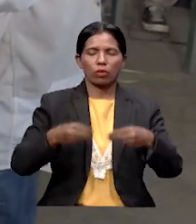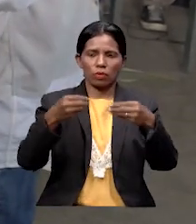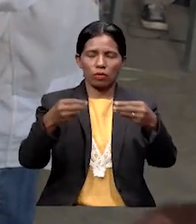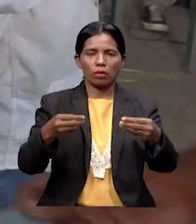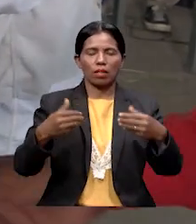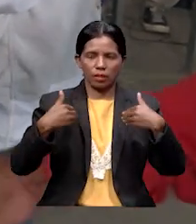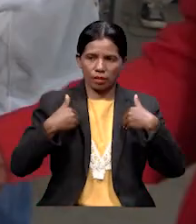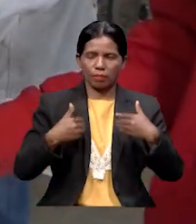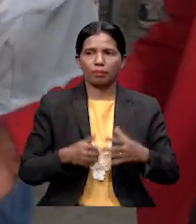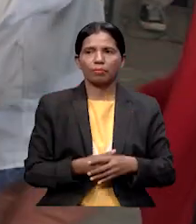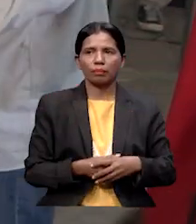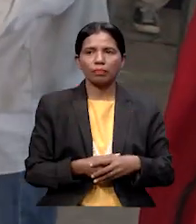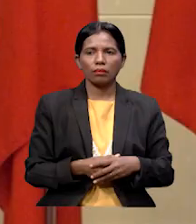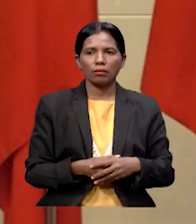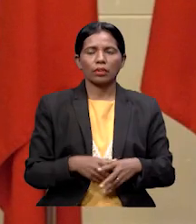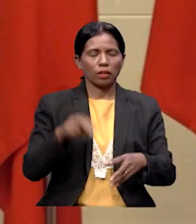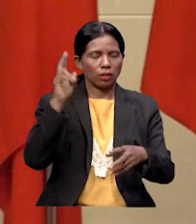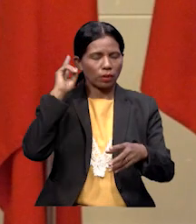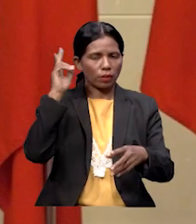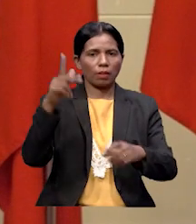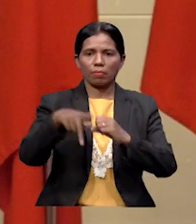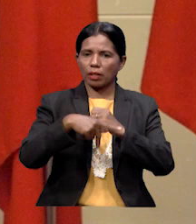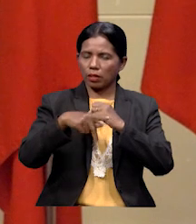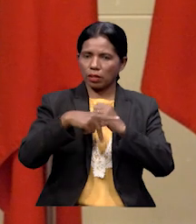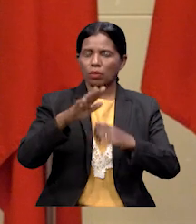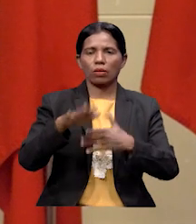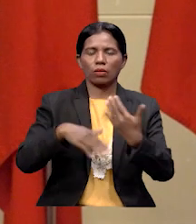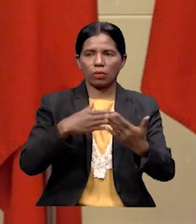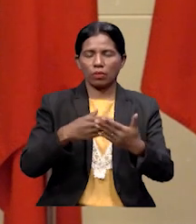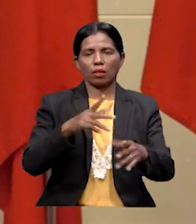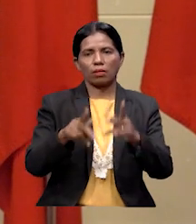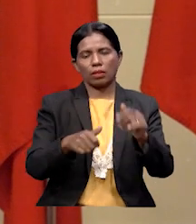acontece. Além de corona partido sira todo e ama se lutão.